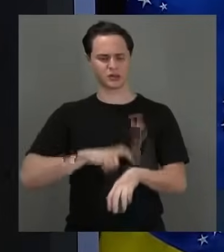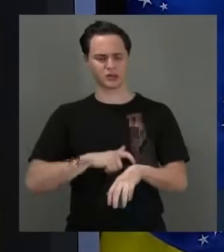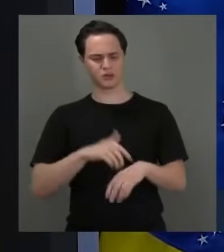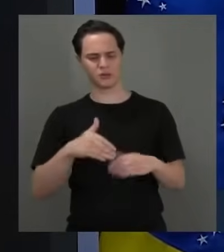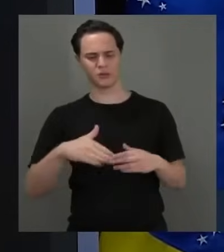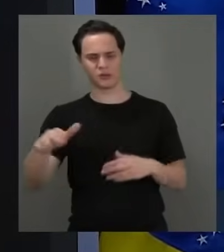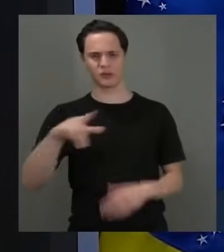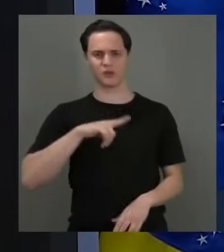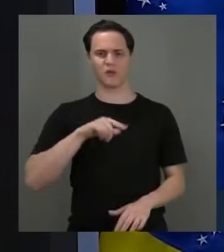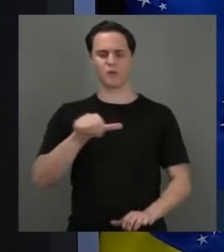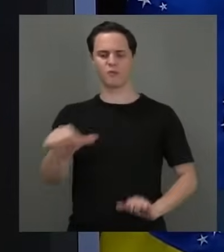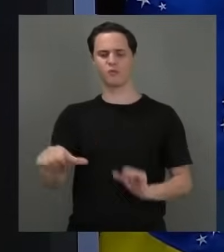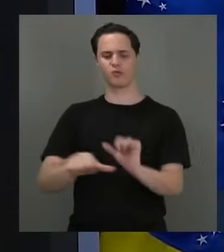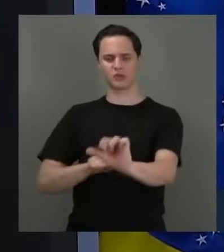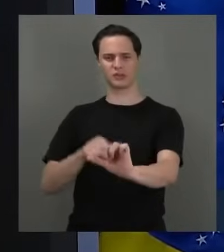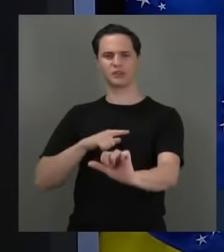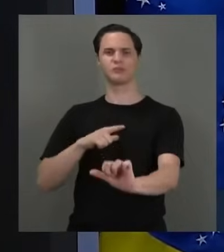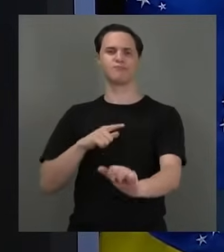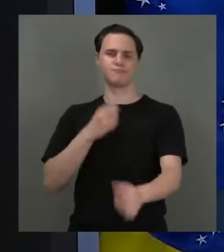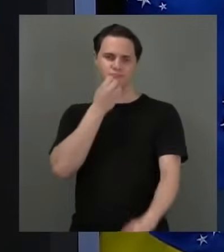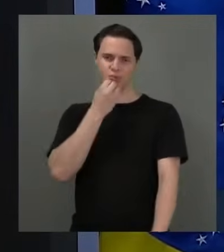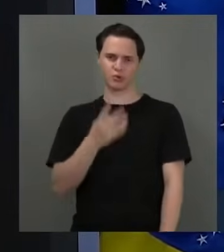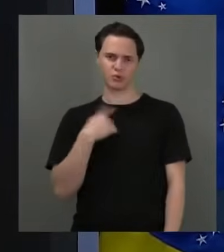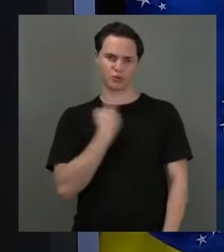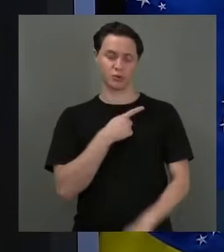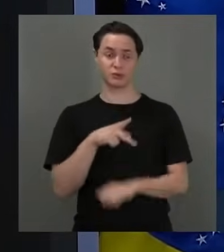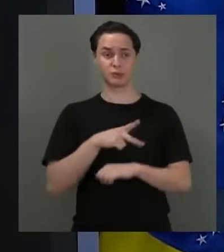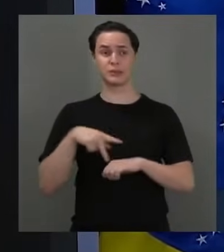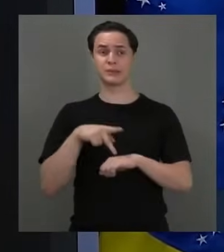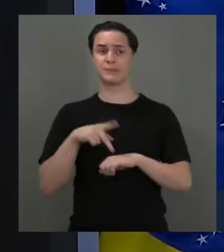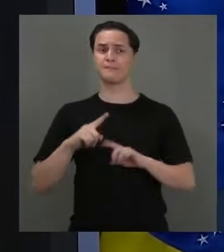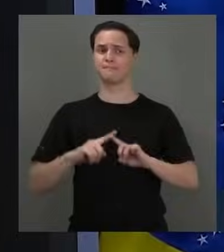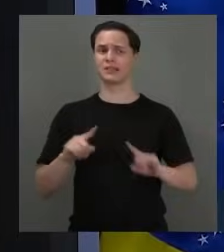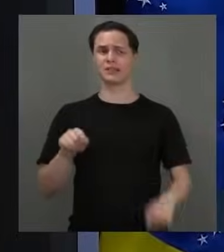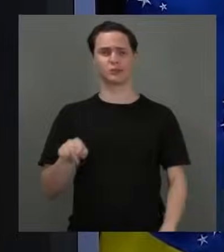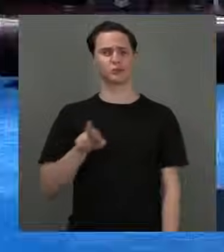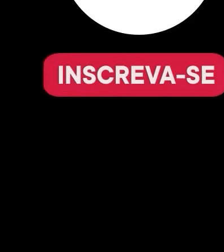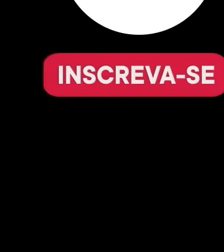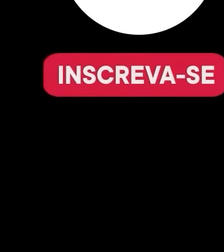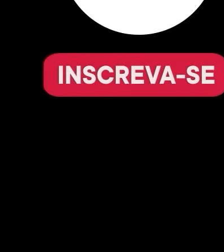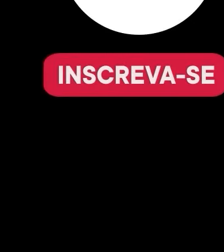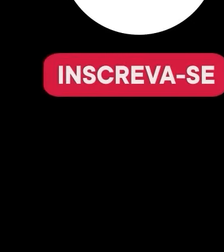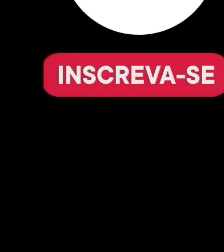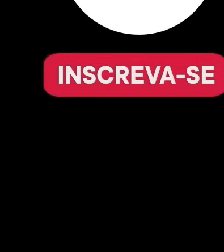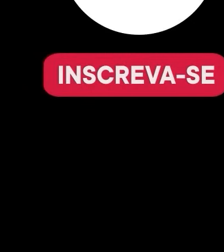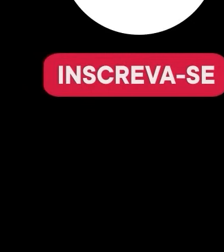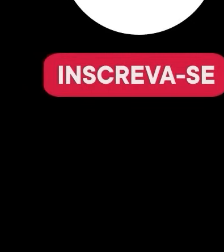tivéssemos uma reforma que fosse ideal para o nosso país, mas essa não é. Obrigado, senhor.